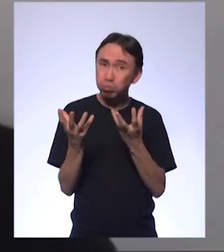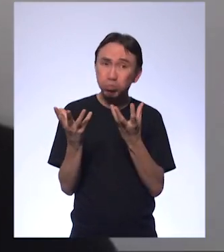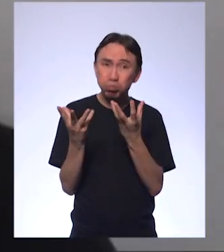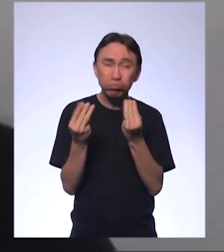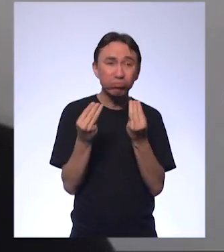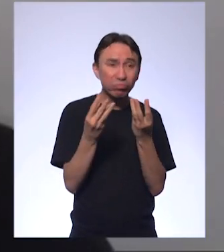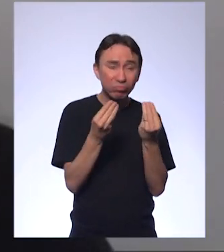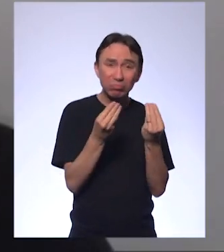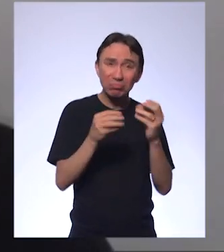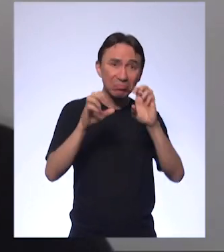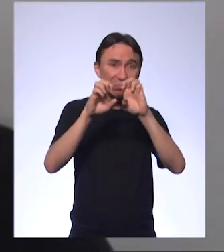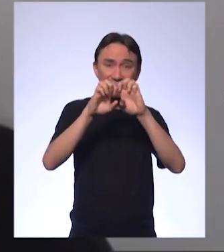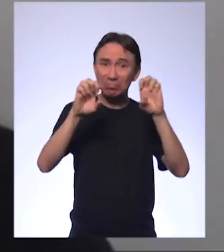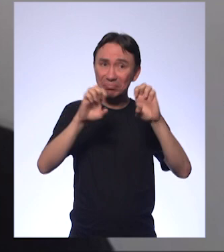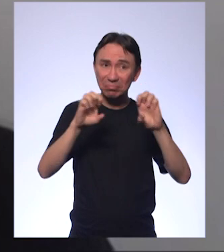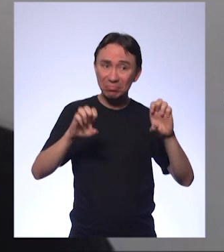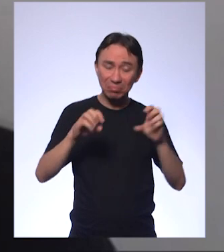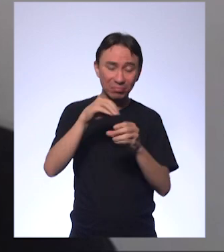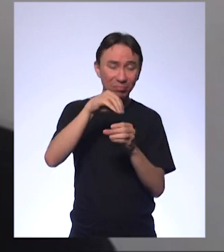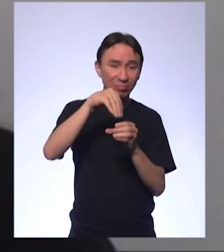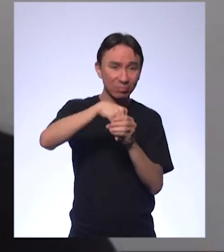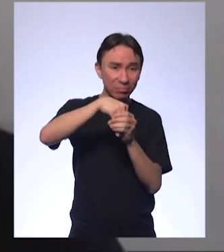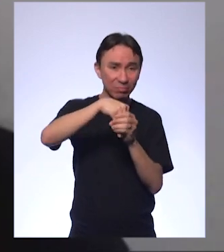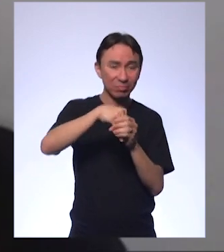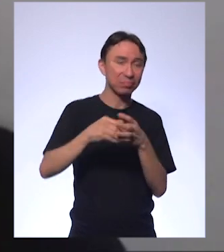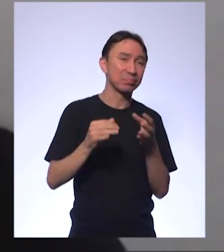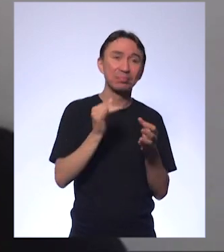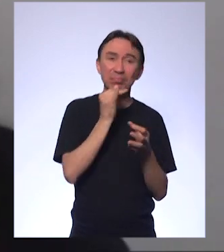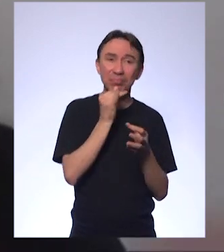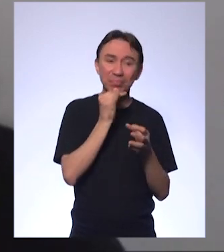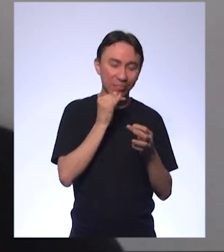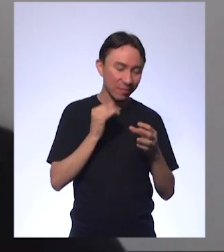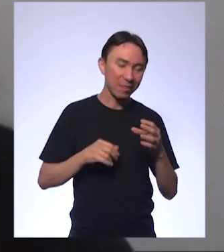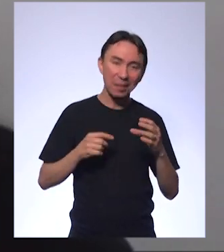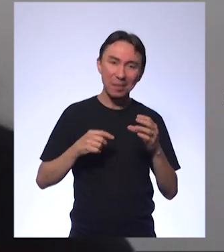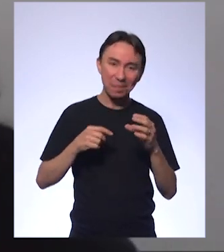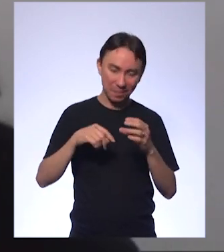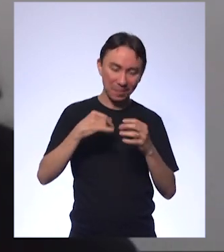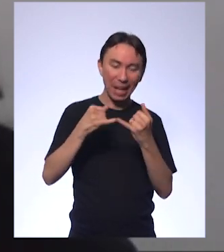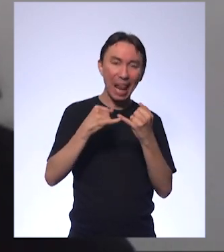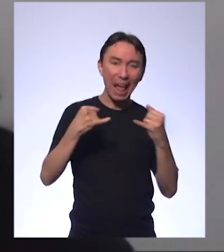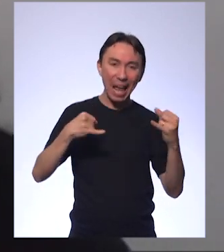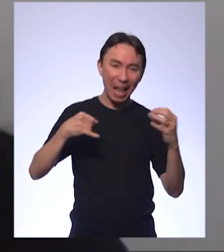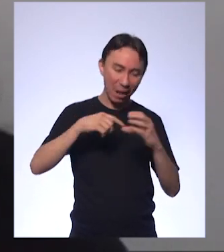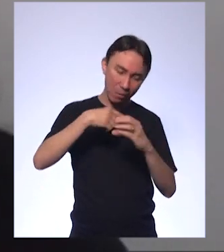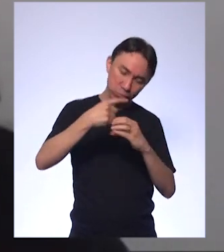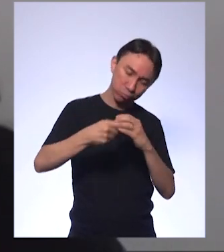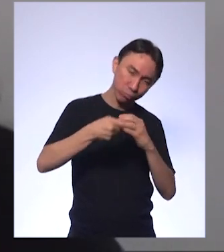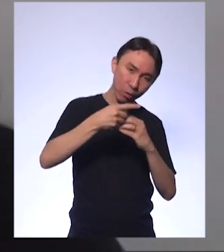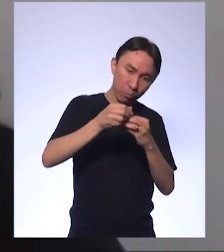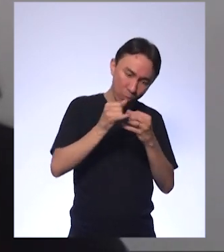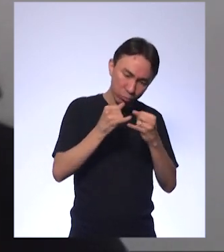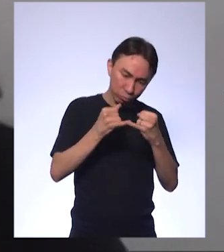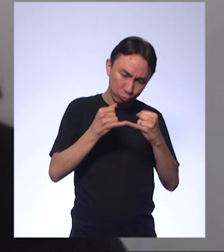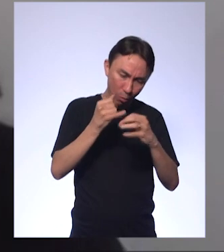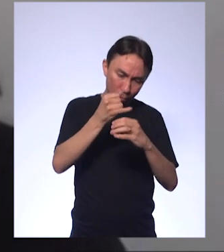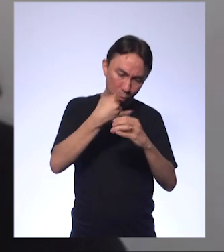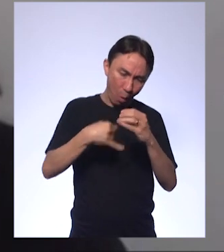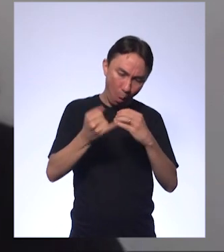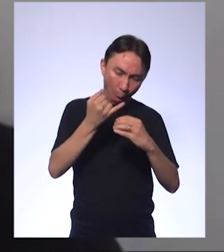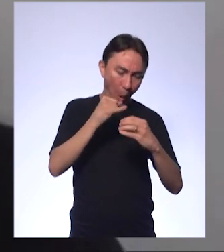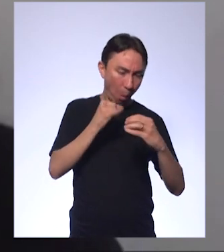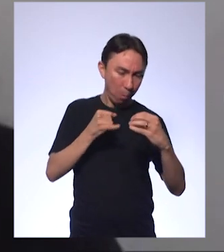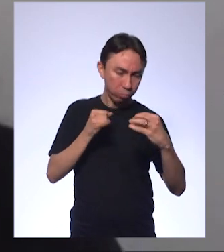de estruturas, né? Então, se a gente pegar e for esticar um novelo de lã, a gente precisa de um espaço muito maior. E quando a gente tem ele